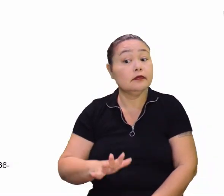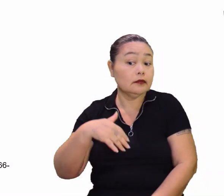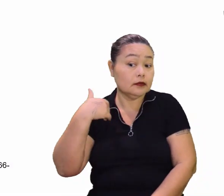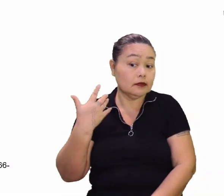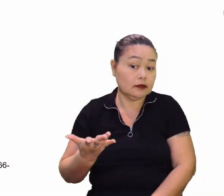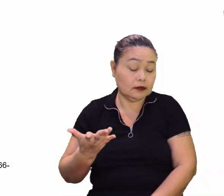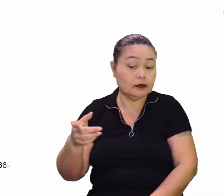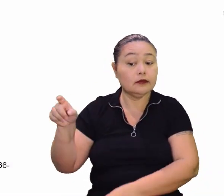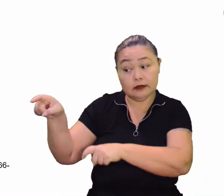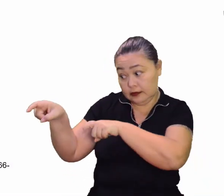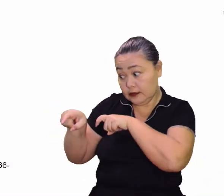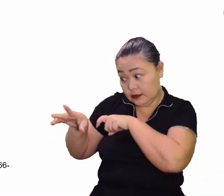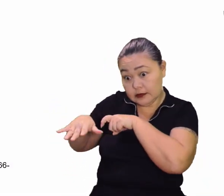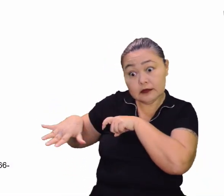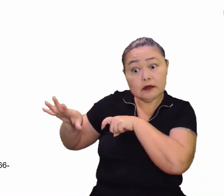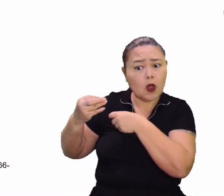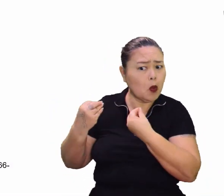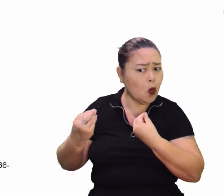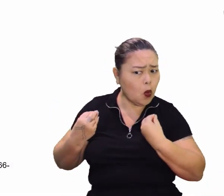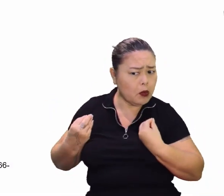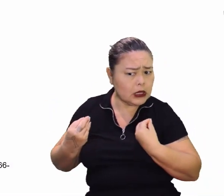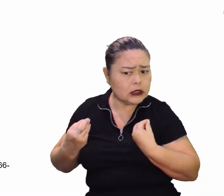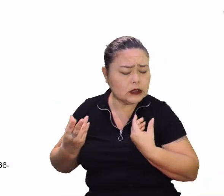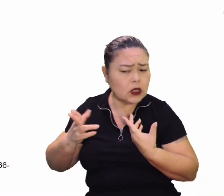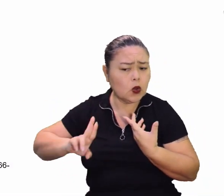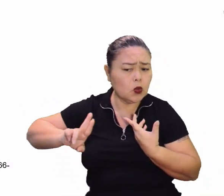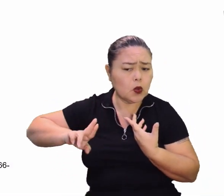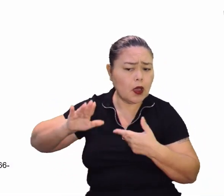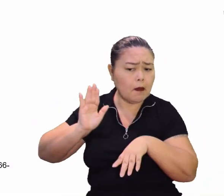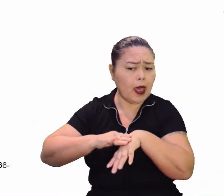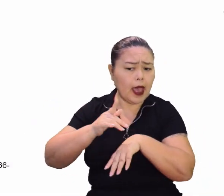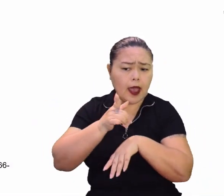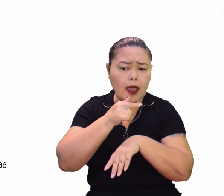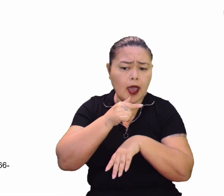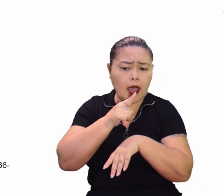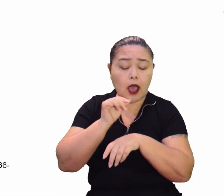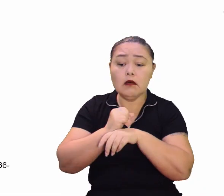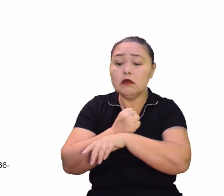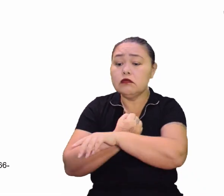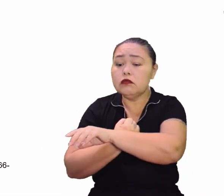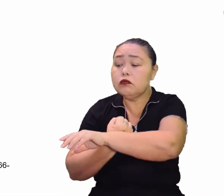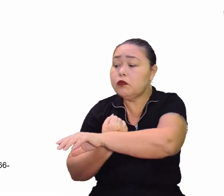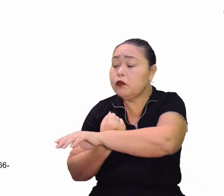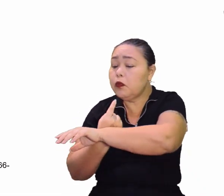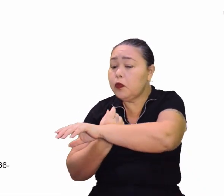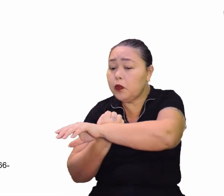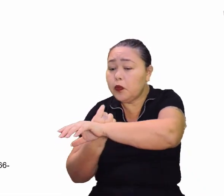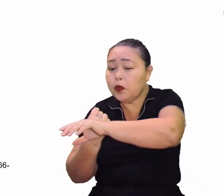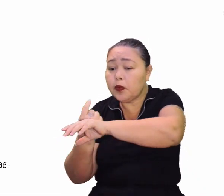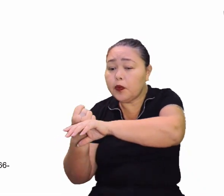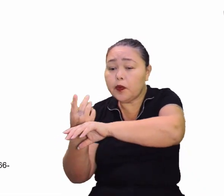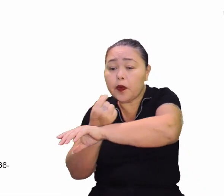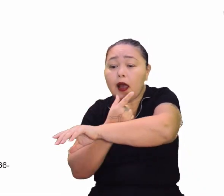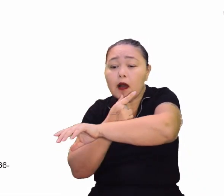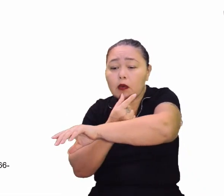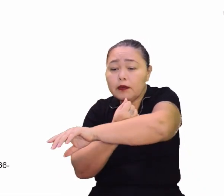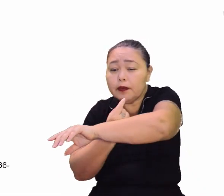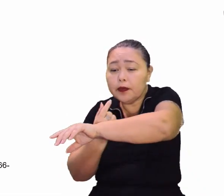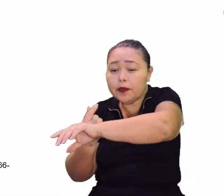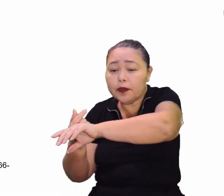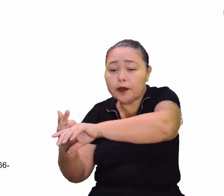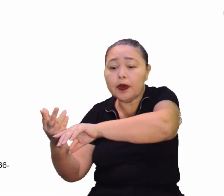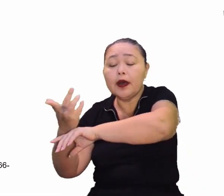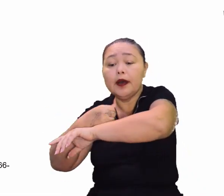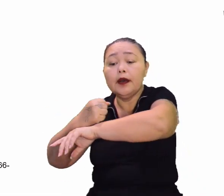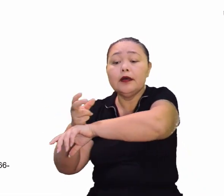E nessa agricultura, mas como assim, professor? Onde que utiliza mais água? Vai ser na irrigação, professor Jorge. Exatamente. Irrigação é o utiliza